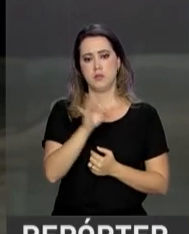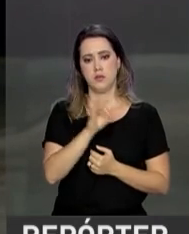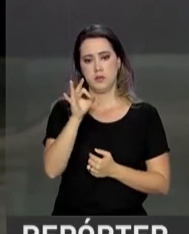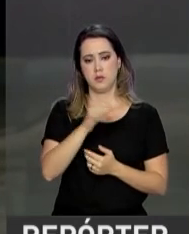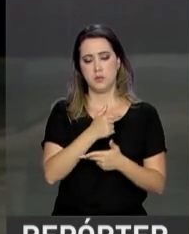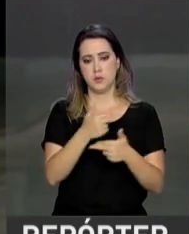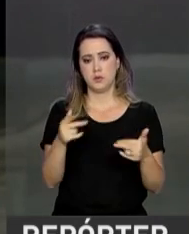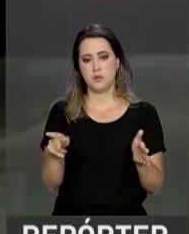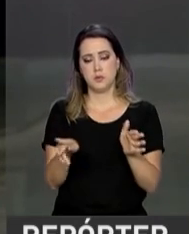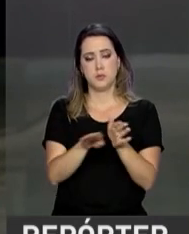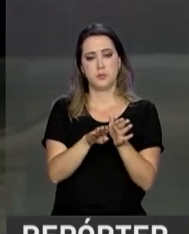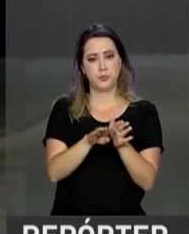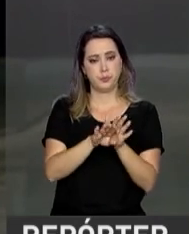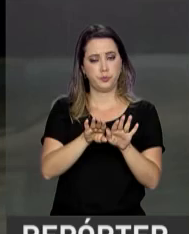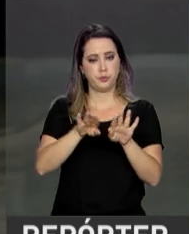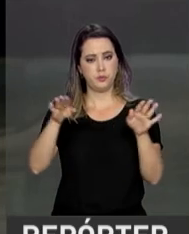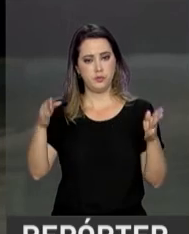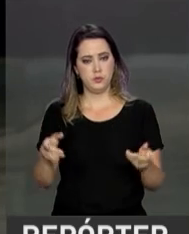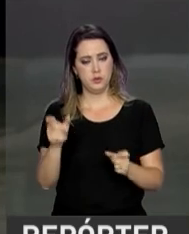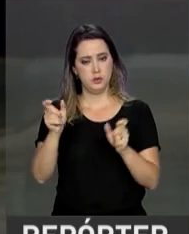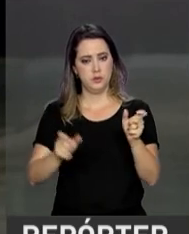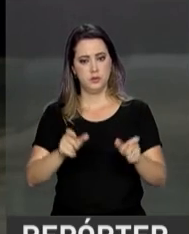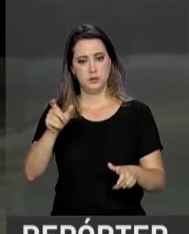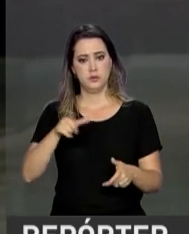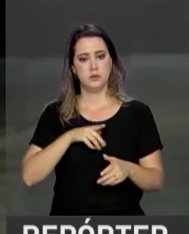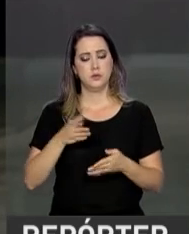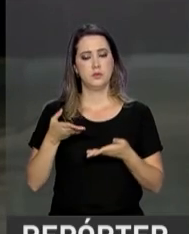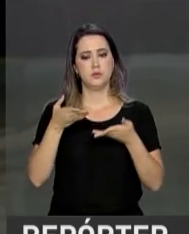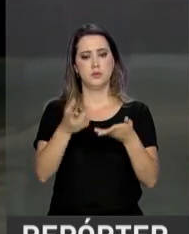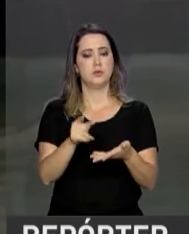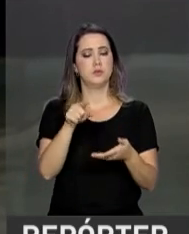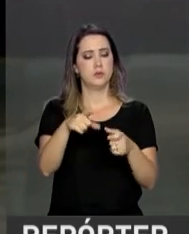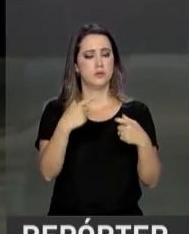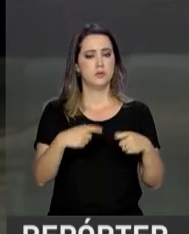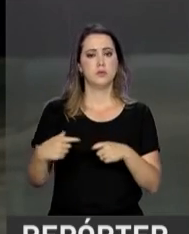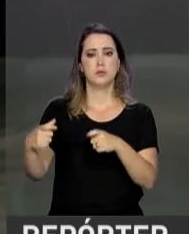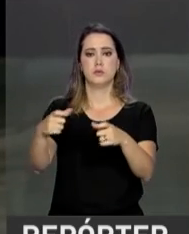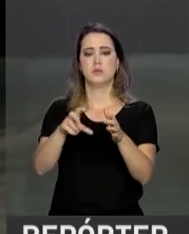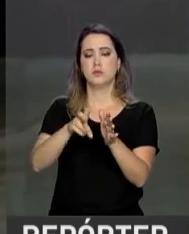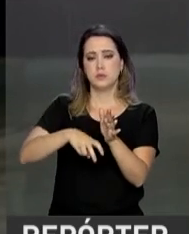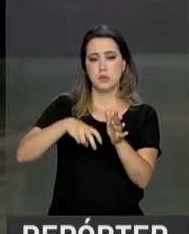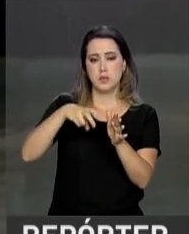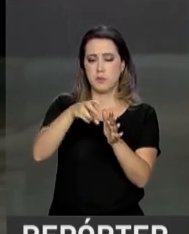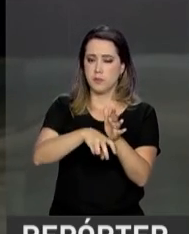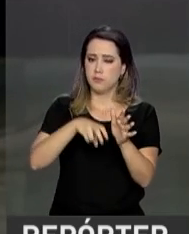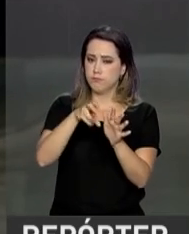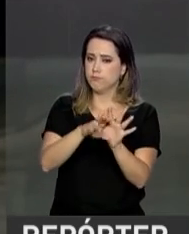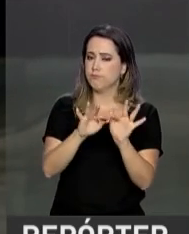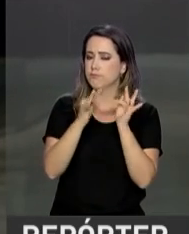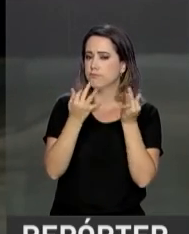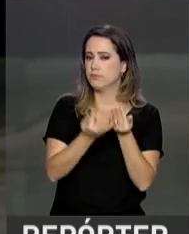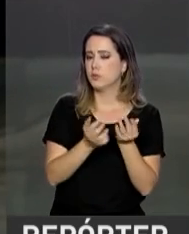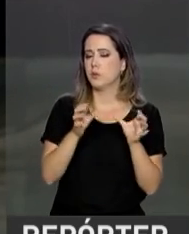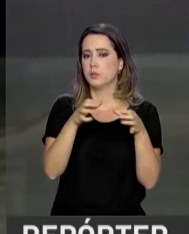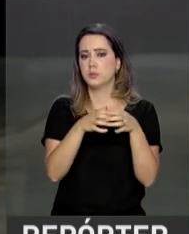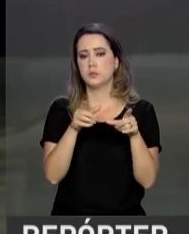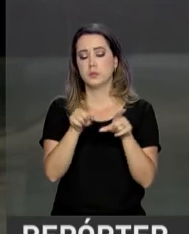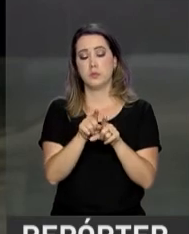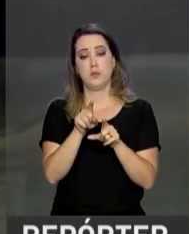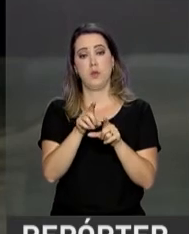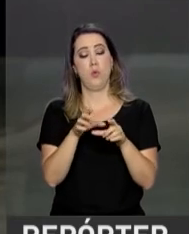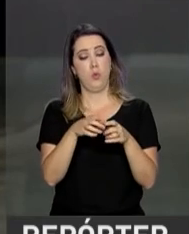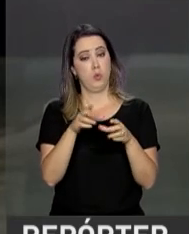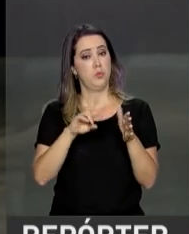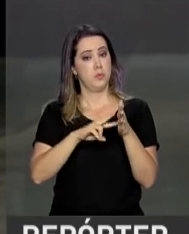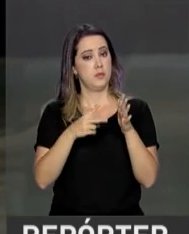produtos que chegam à mesa dos brasileiros vêm desses pequenos arranjos produtivos no campo o setor também